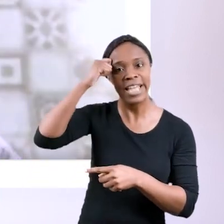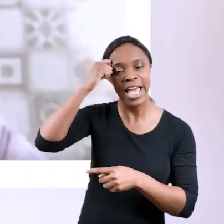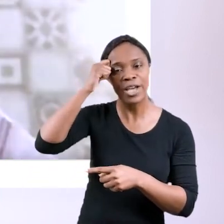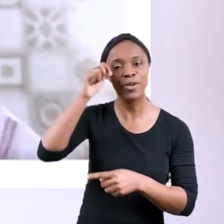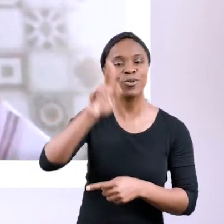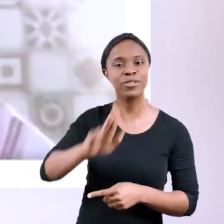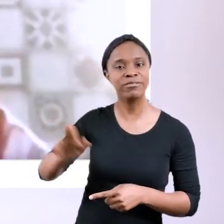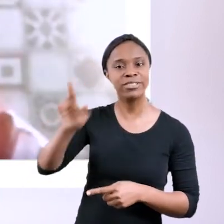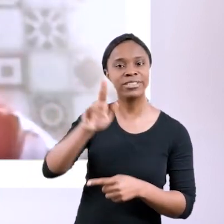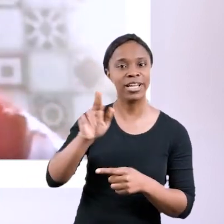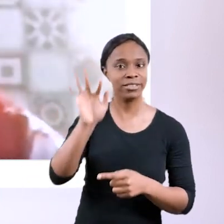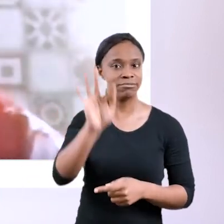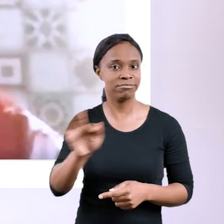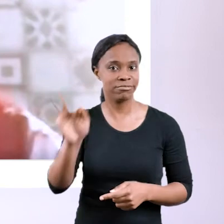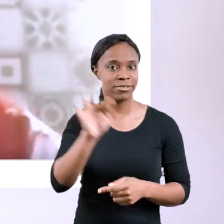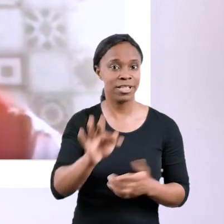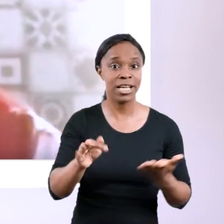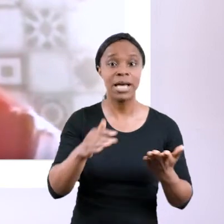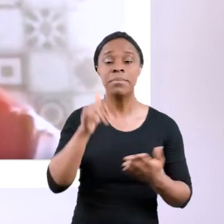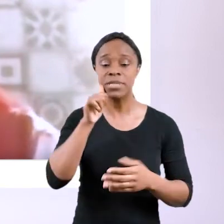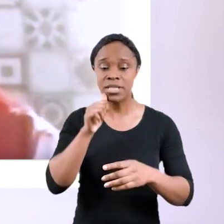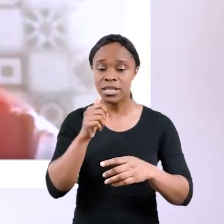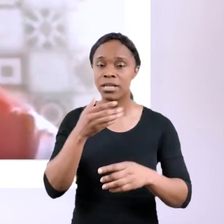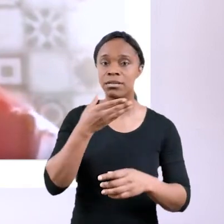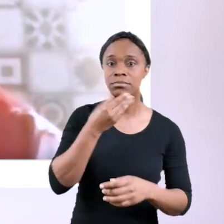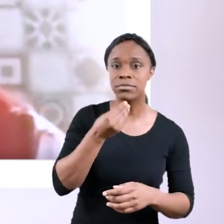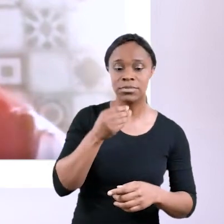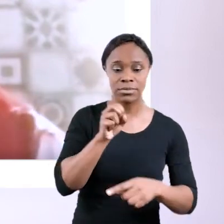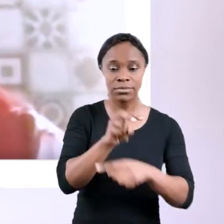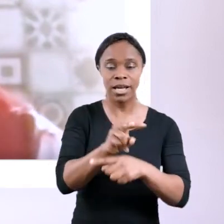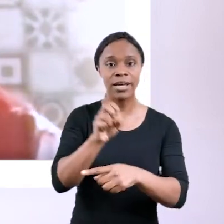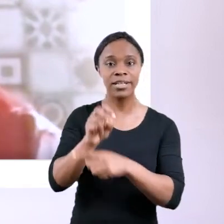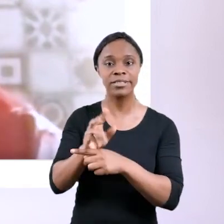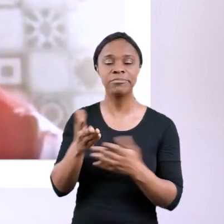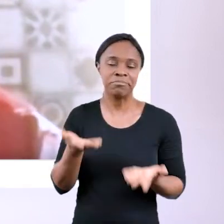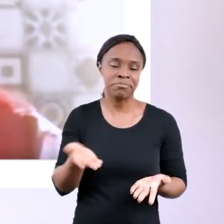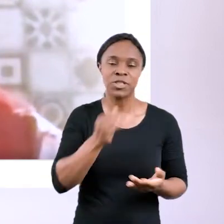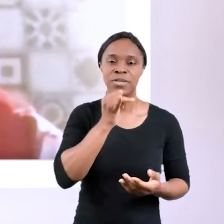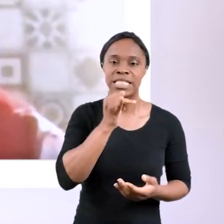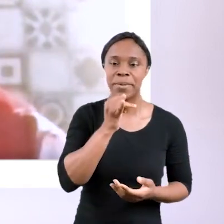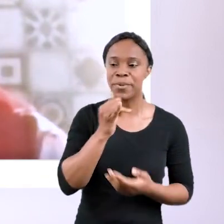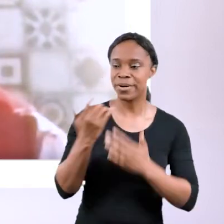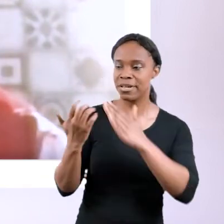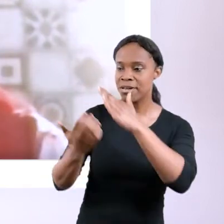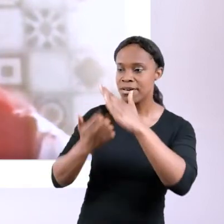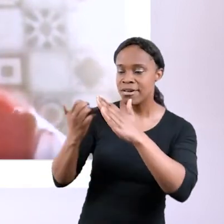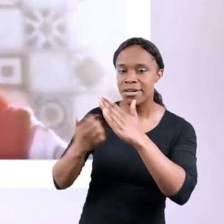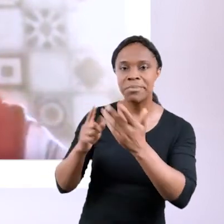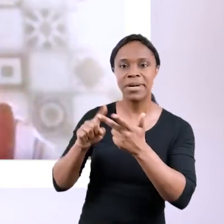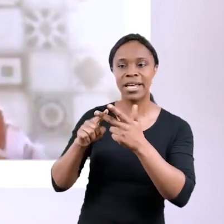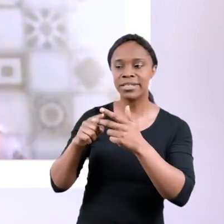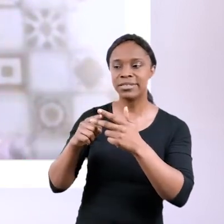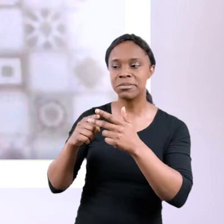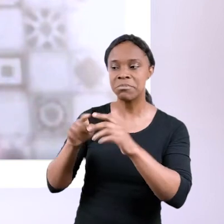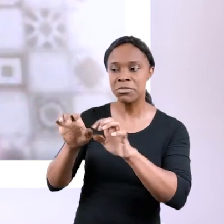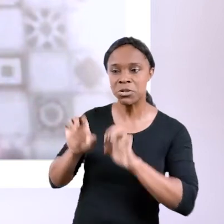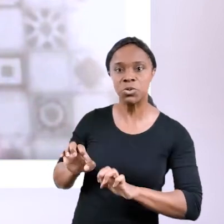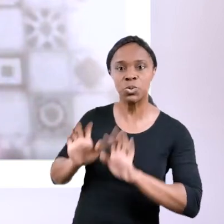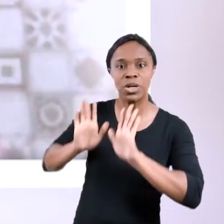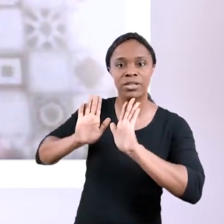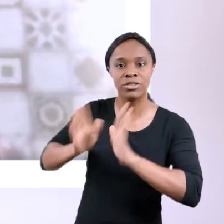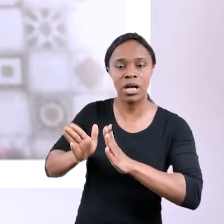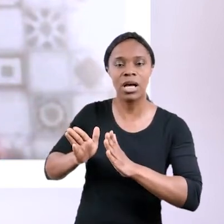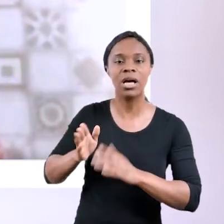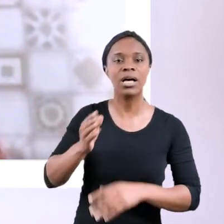quando os meninos e meninas adentram as chamadas empresas mais estruturadas, a